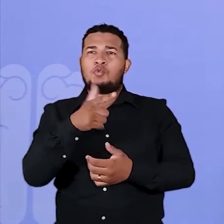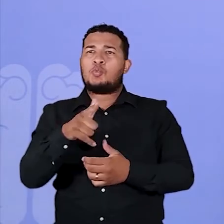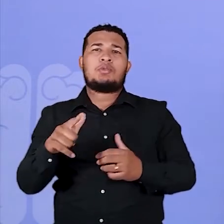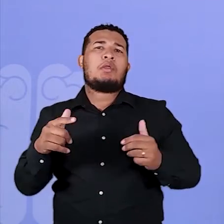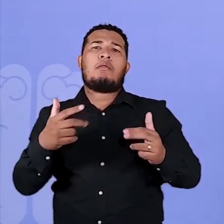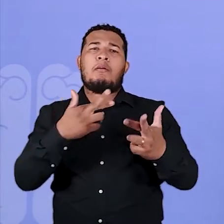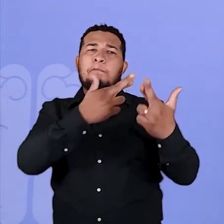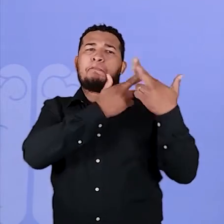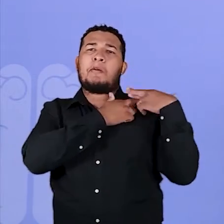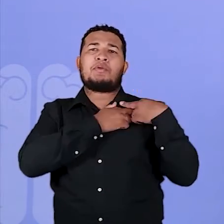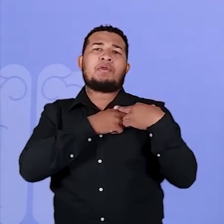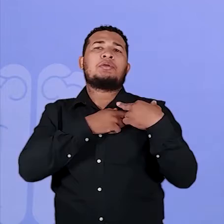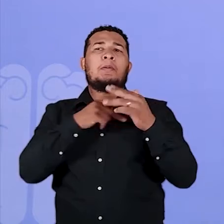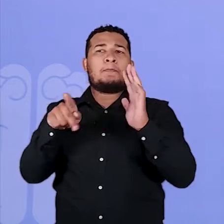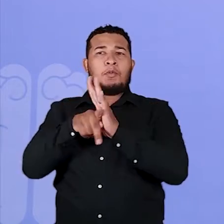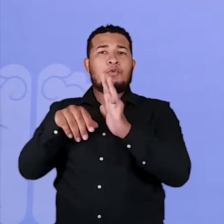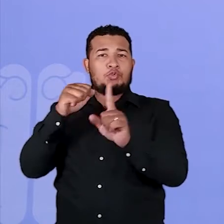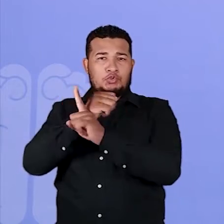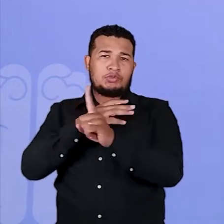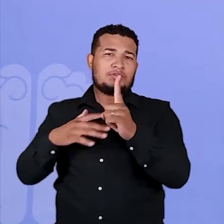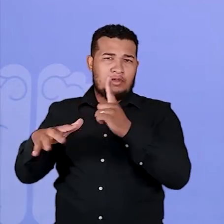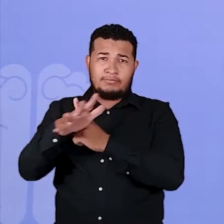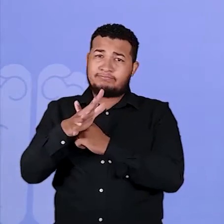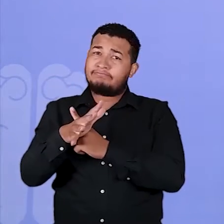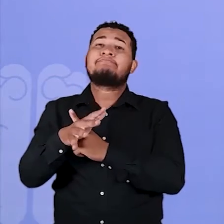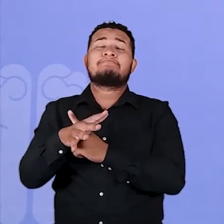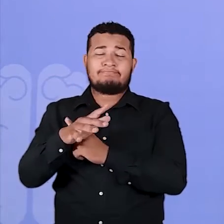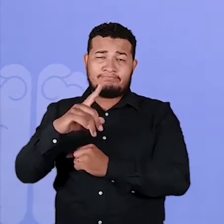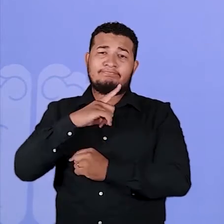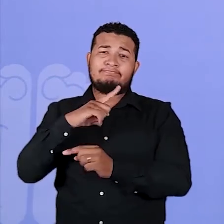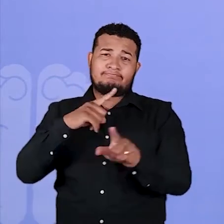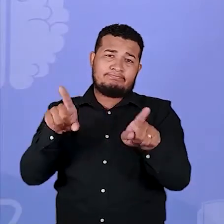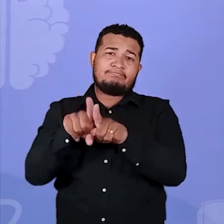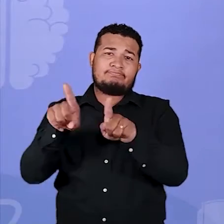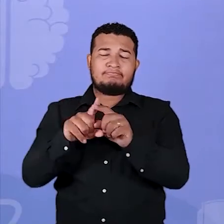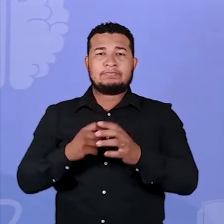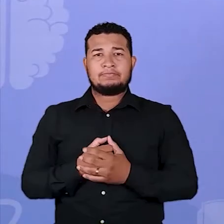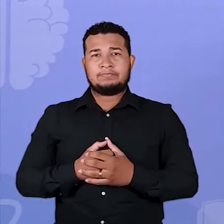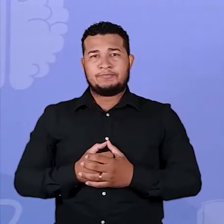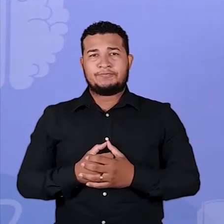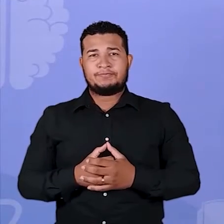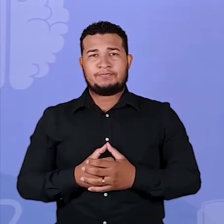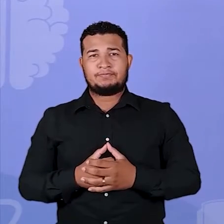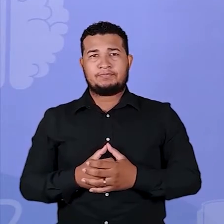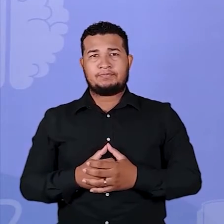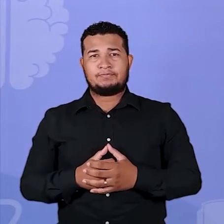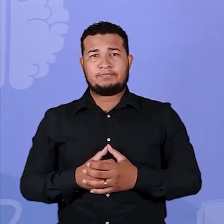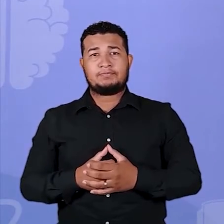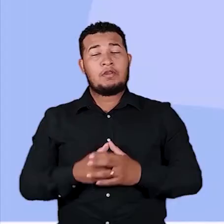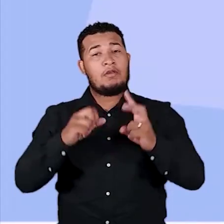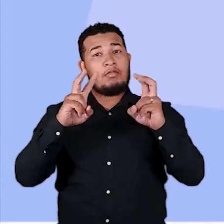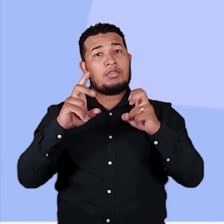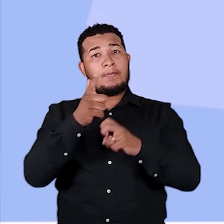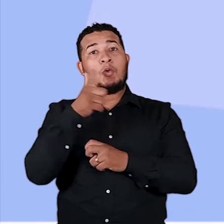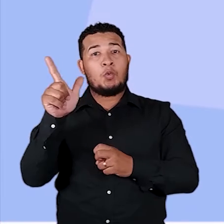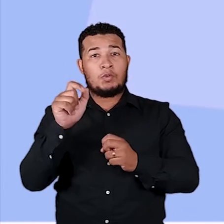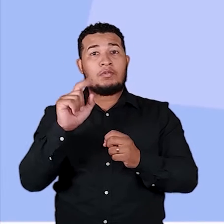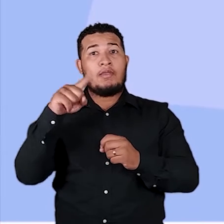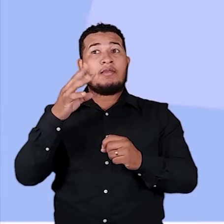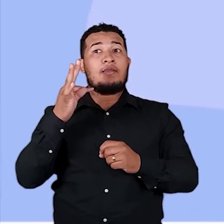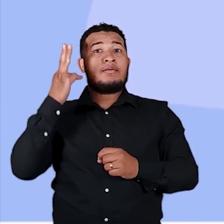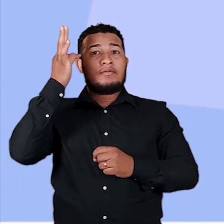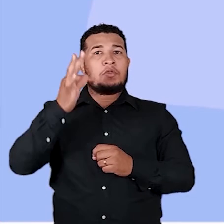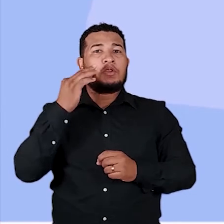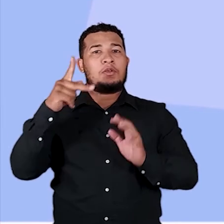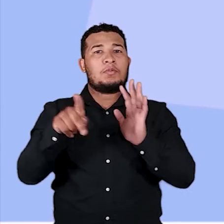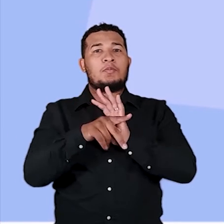existisse também responsabilidade do lado aqui da sociedade. O próximo tema, gente, da aula é uma teoria